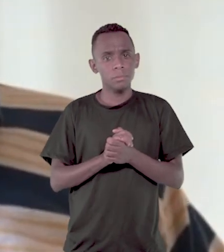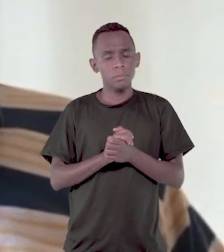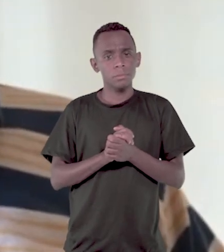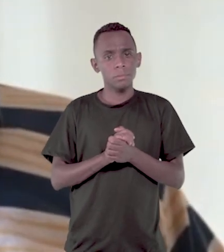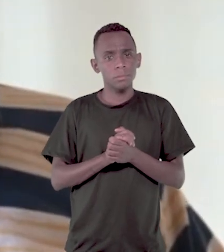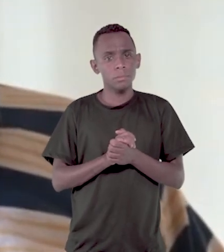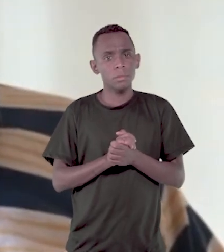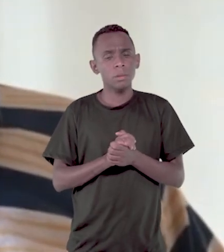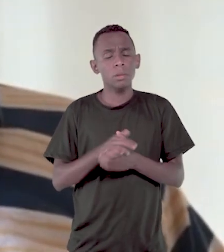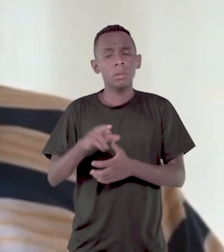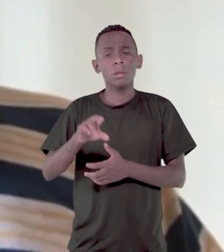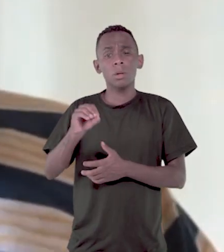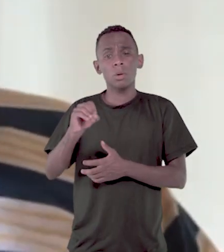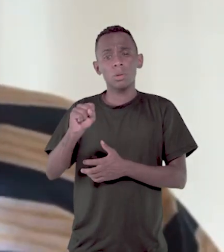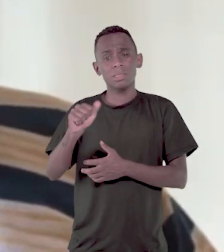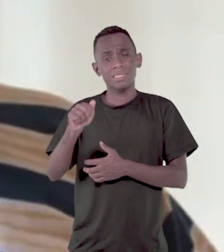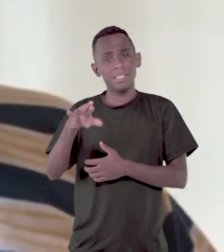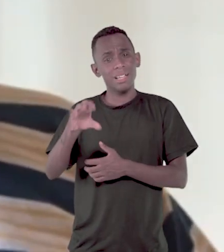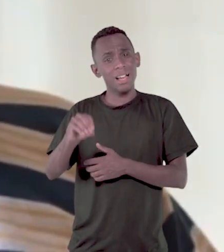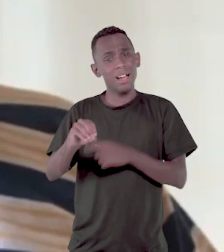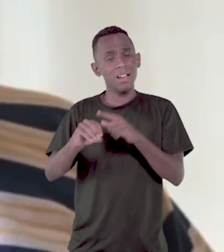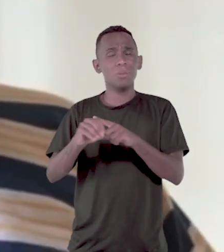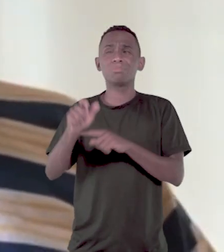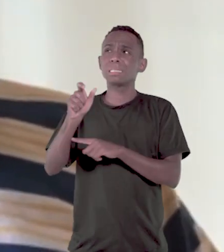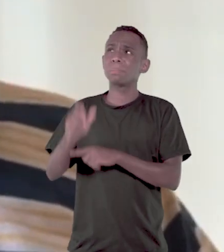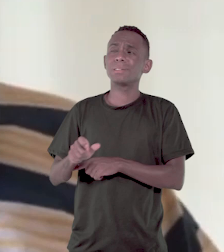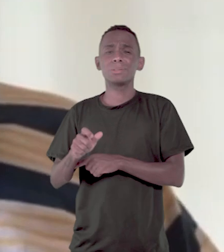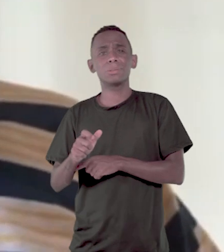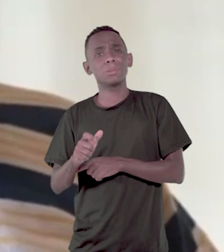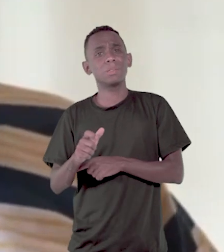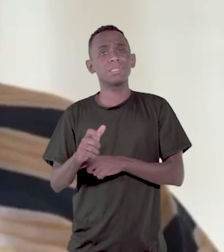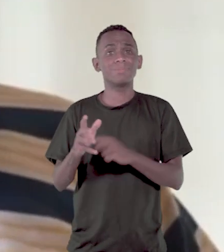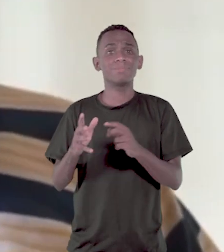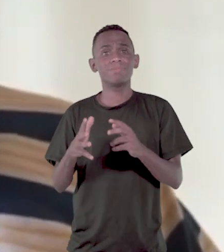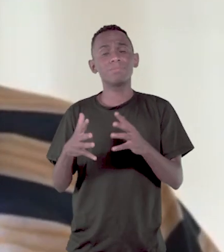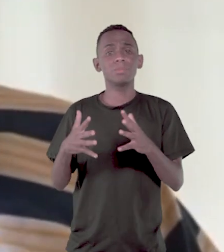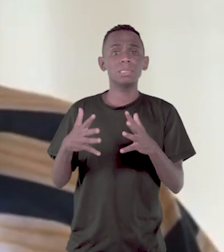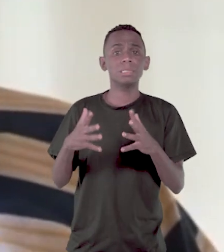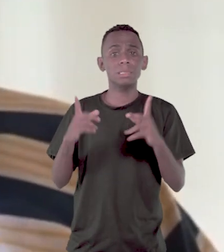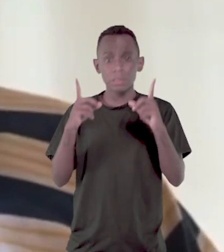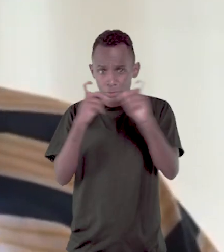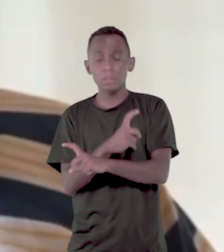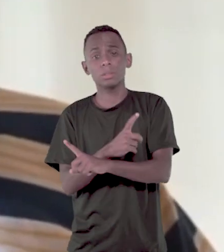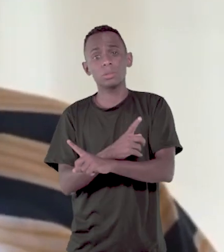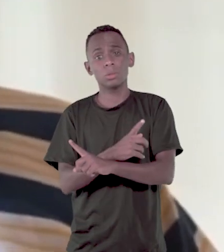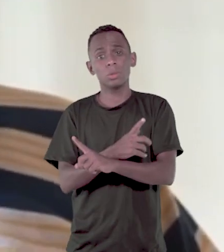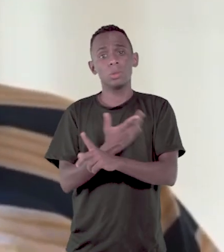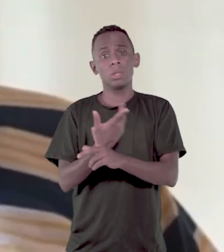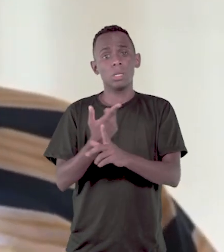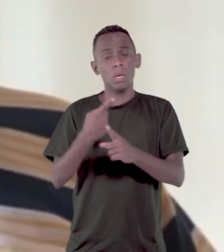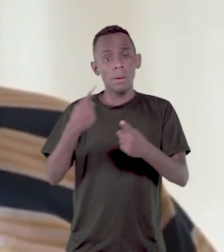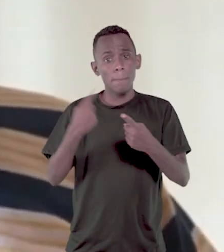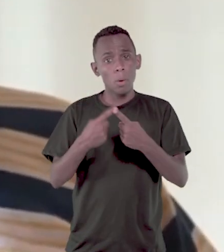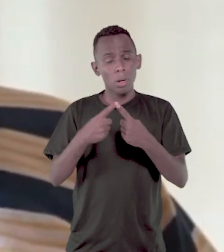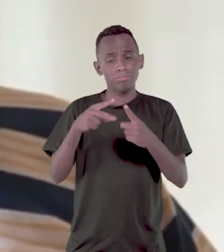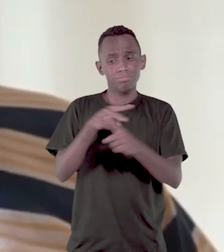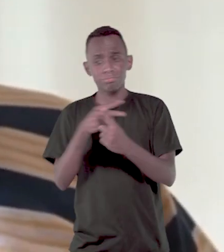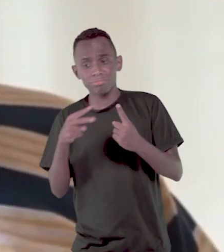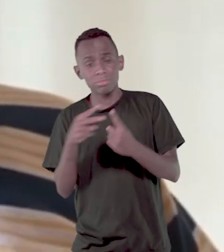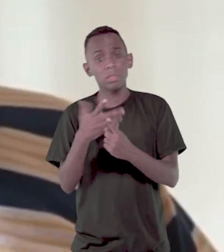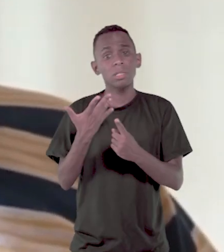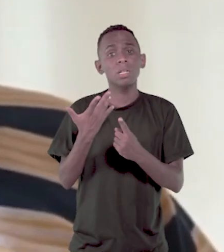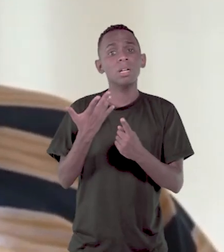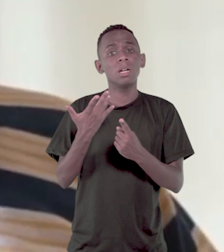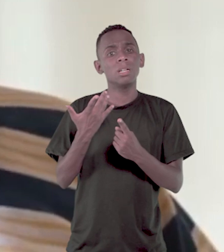Olha, o Rosário ele é uma figura muito controversa, né? Muito controversa,